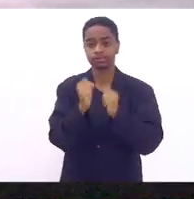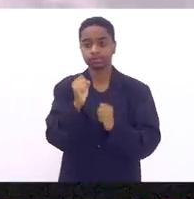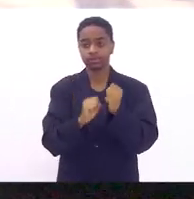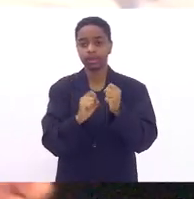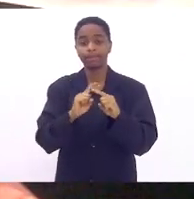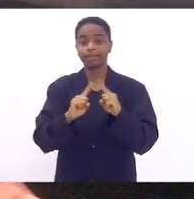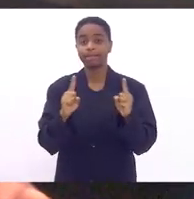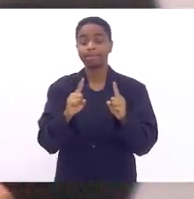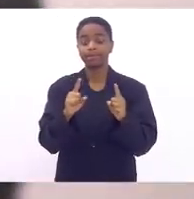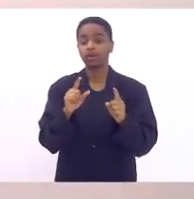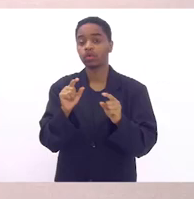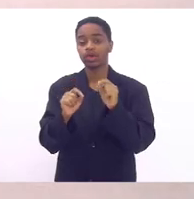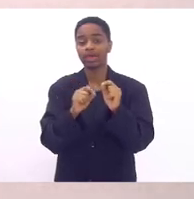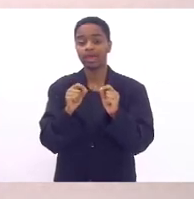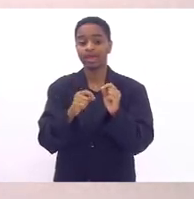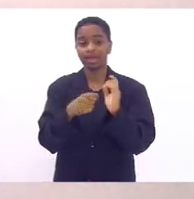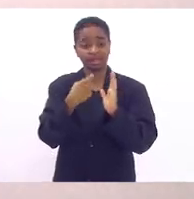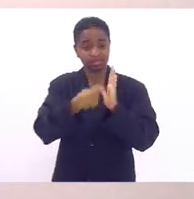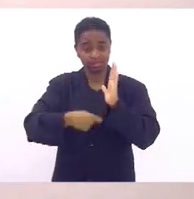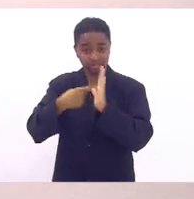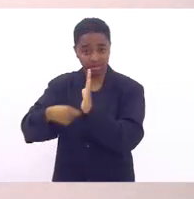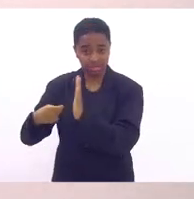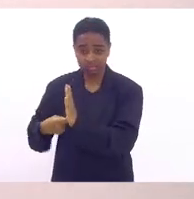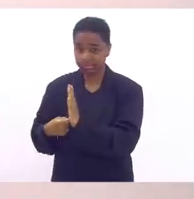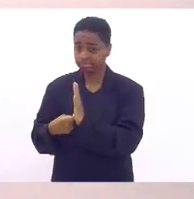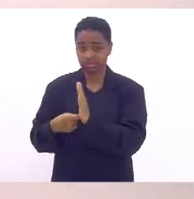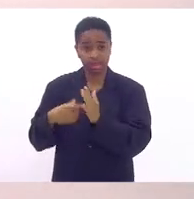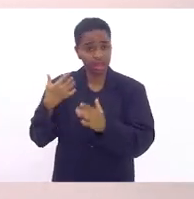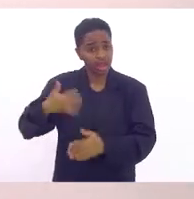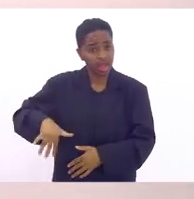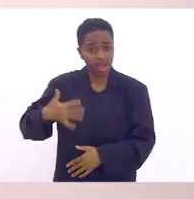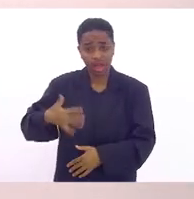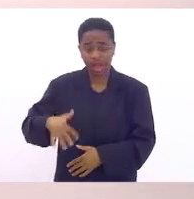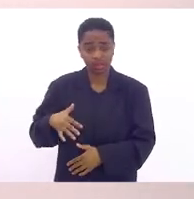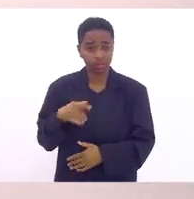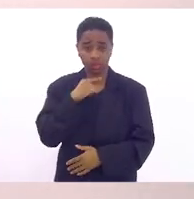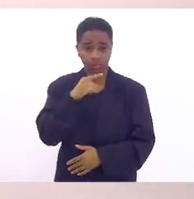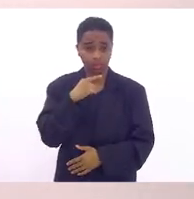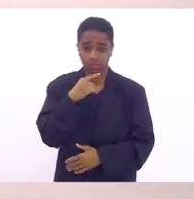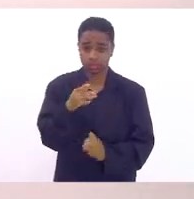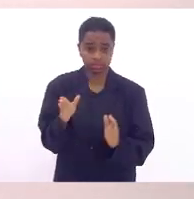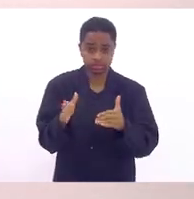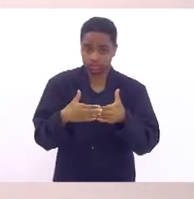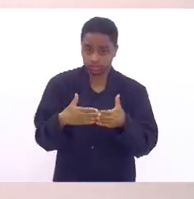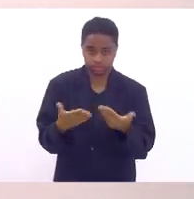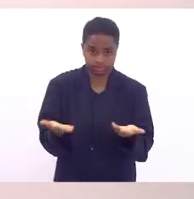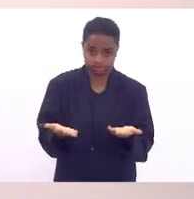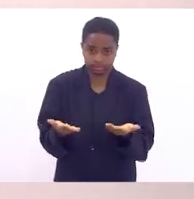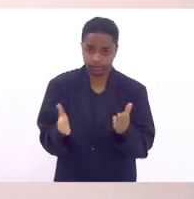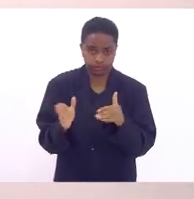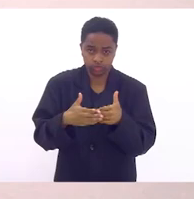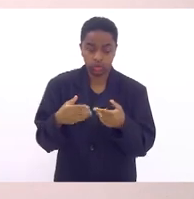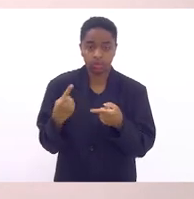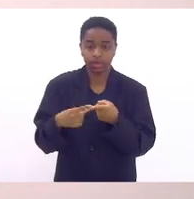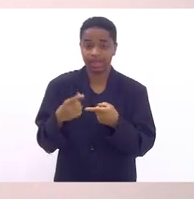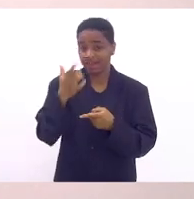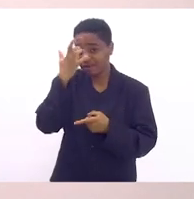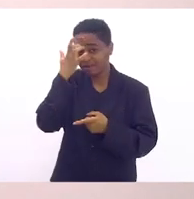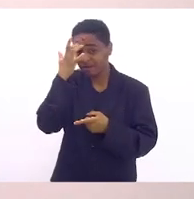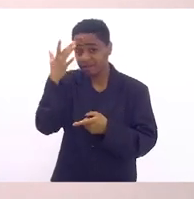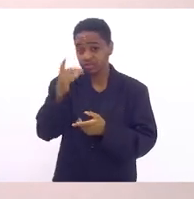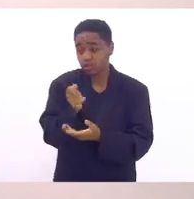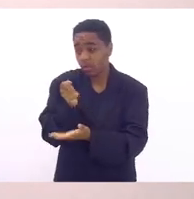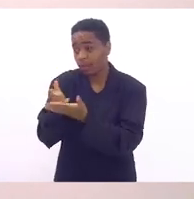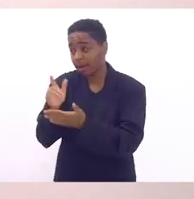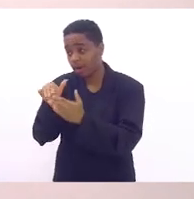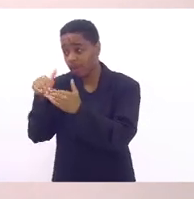deparou com a questão tributária que inviabilizava deixou de construir fechou a a indústria porque era mais fácil importar do que produzir local